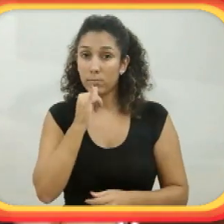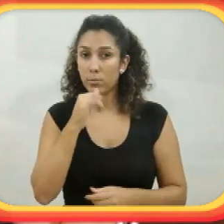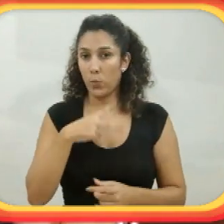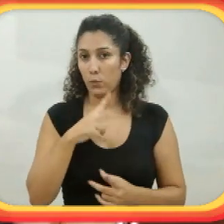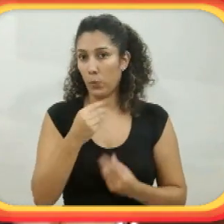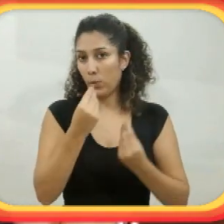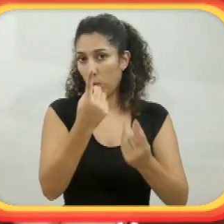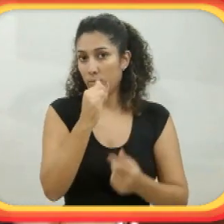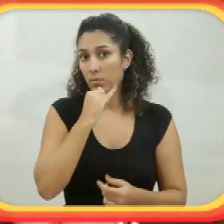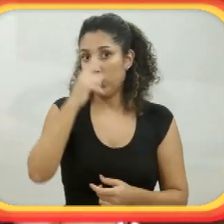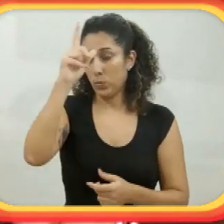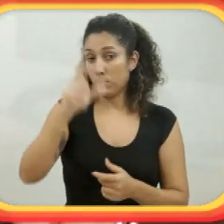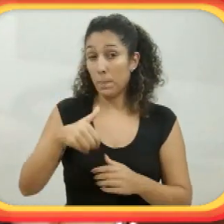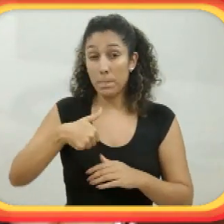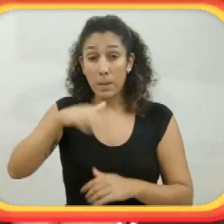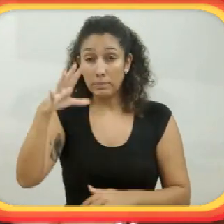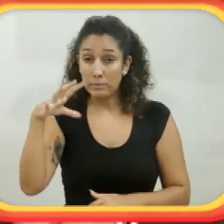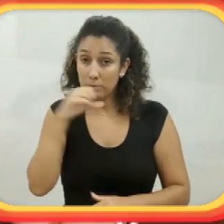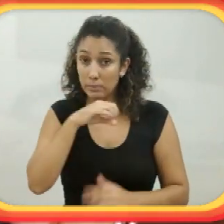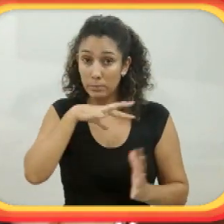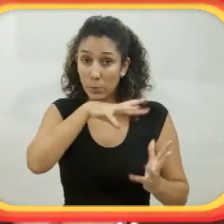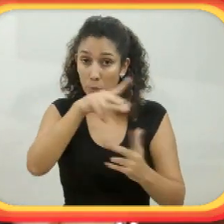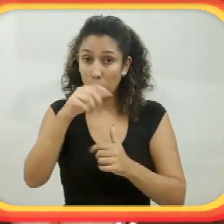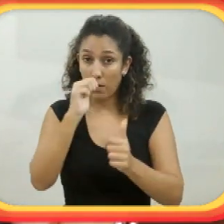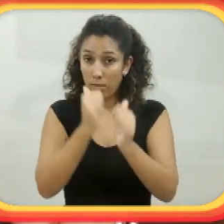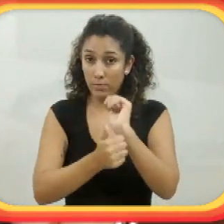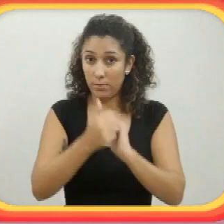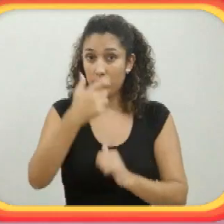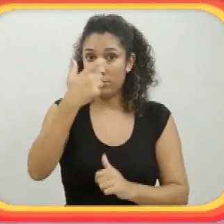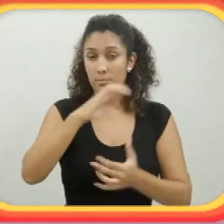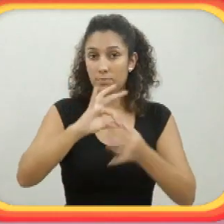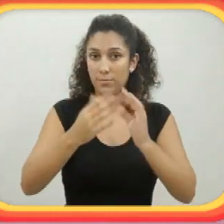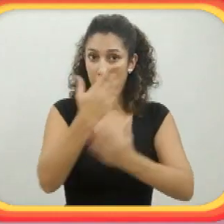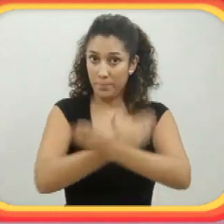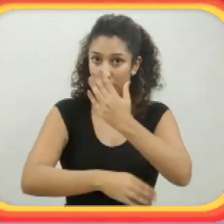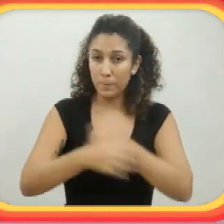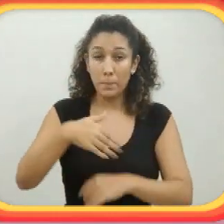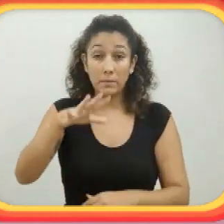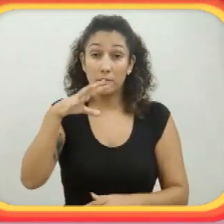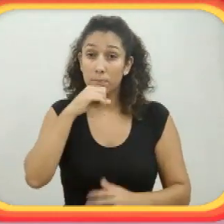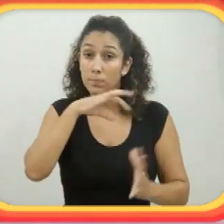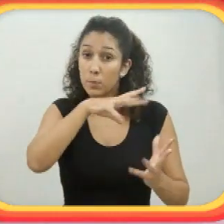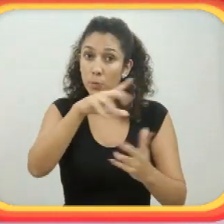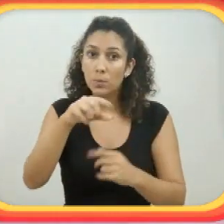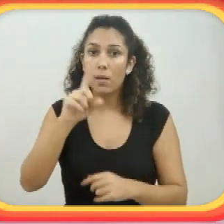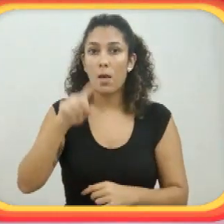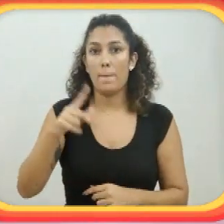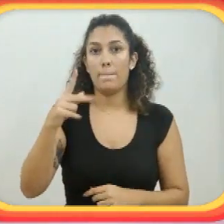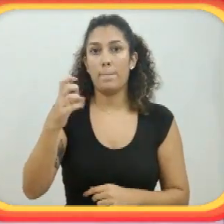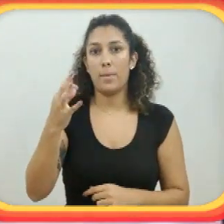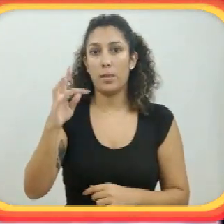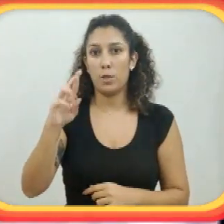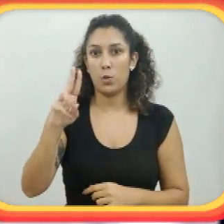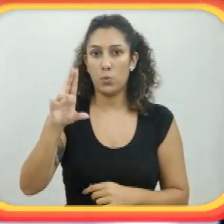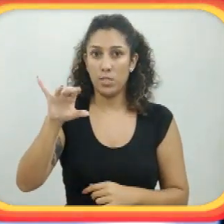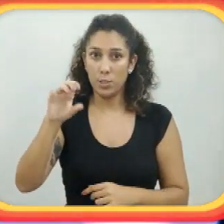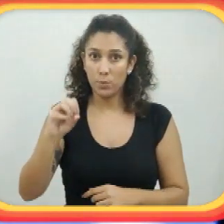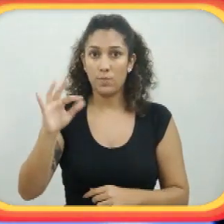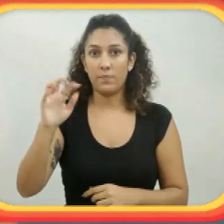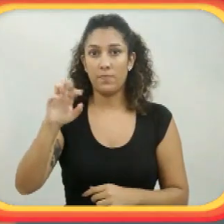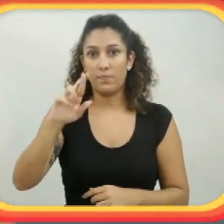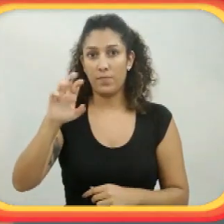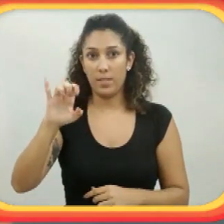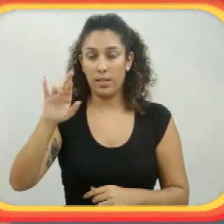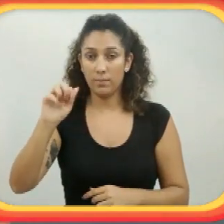o exemplo do atleta mais rápido do mundo, o atleta paralímpico mais rápido do mundo, que é o Petrúcio Ferreira, né, que